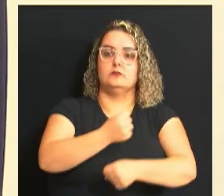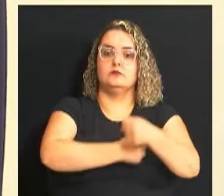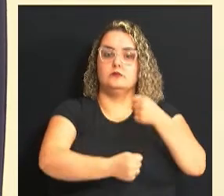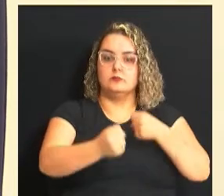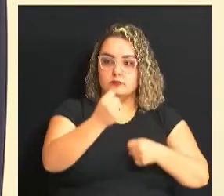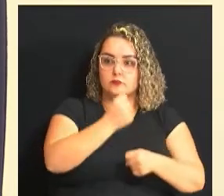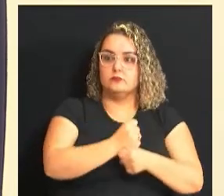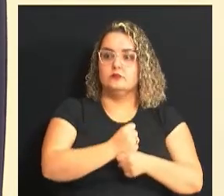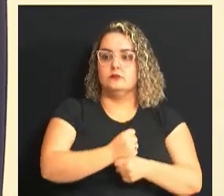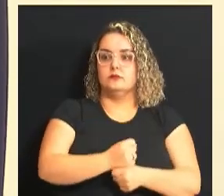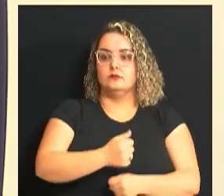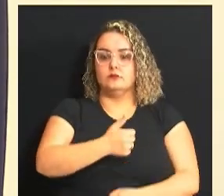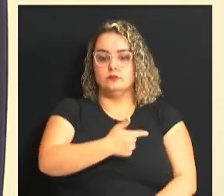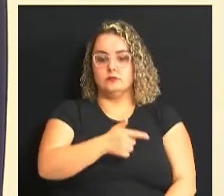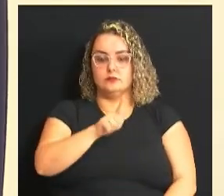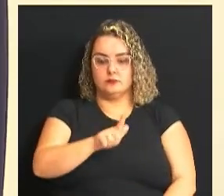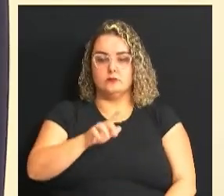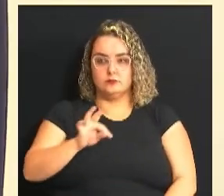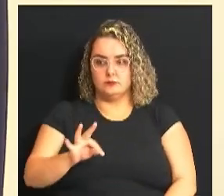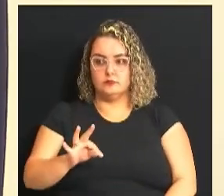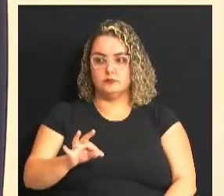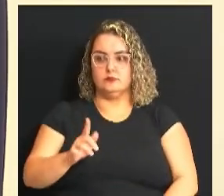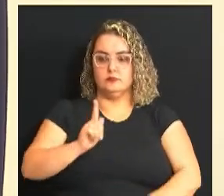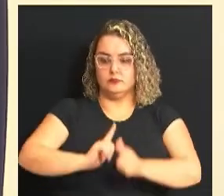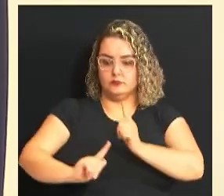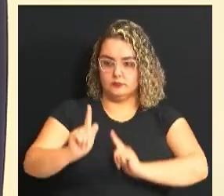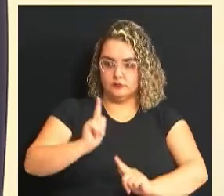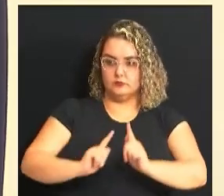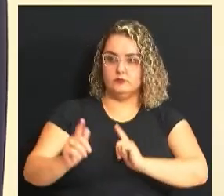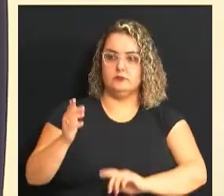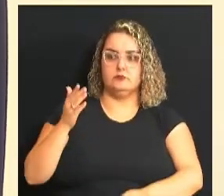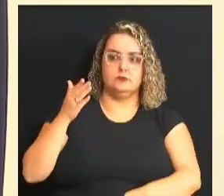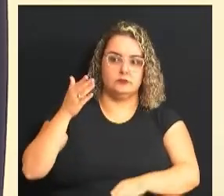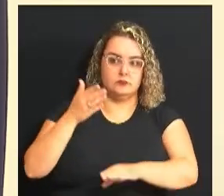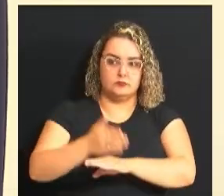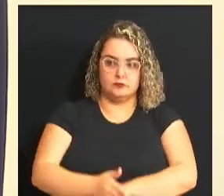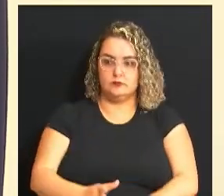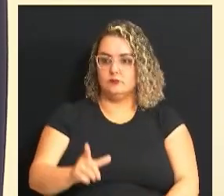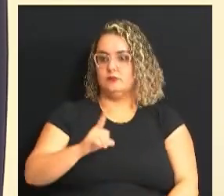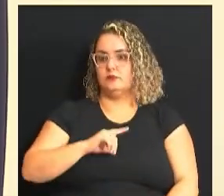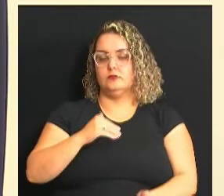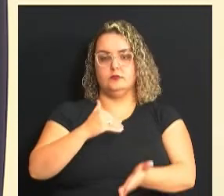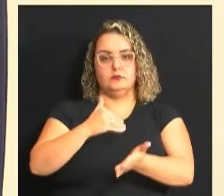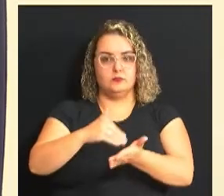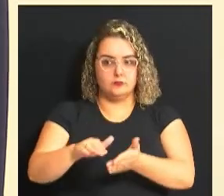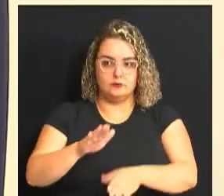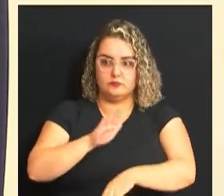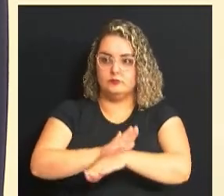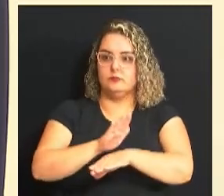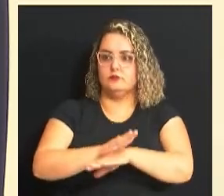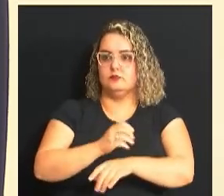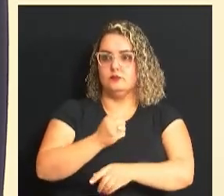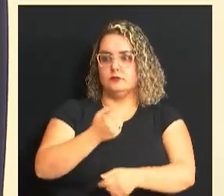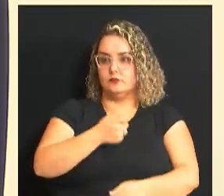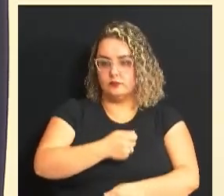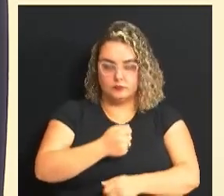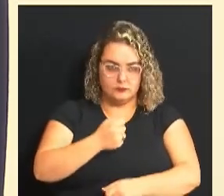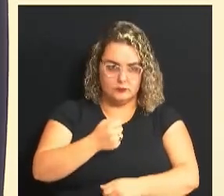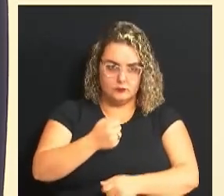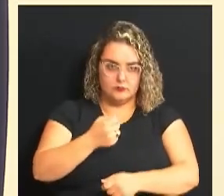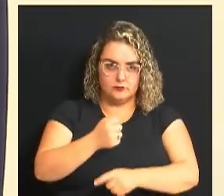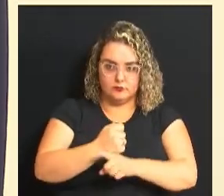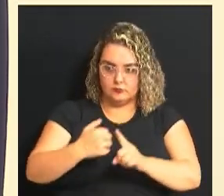um GT, onde gestão participou, então nós tivemos a Secretaria de Assistência Social, tivemos a